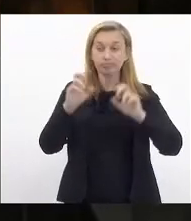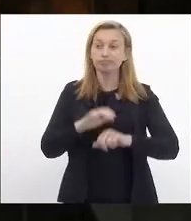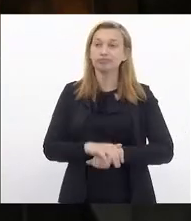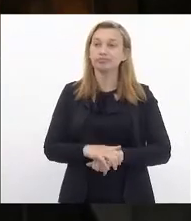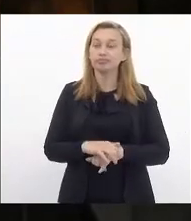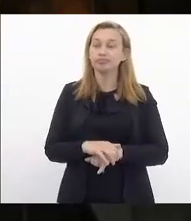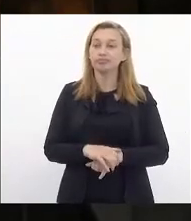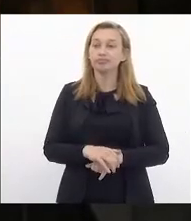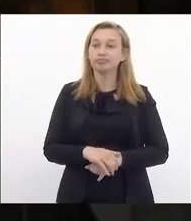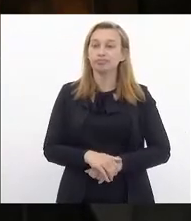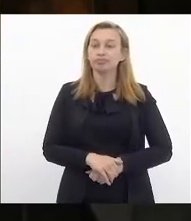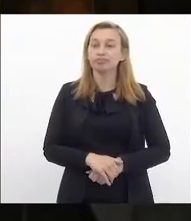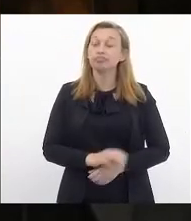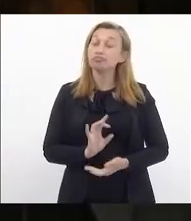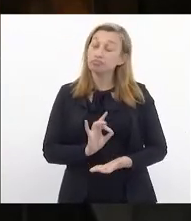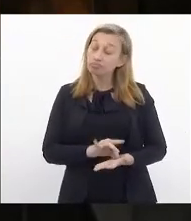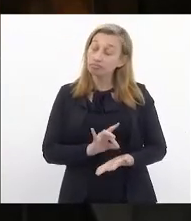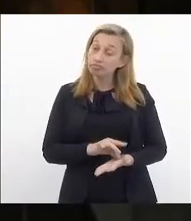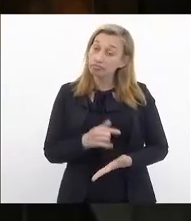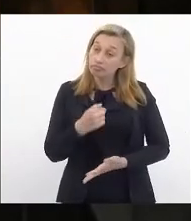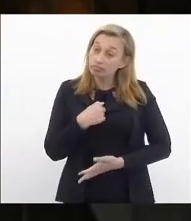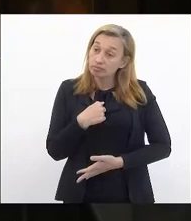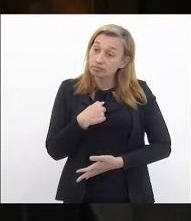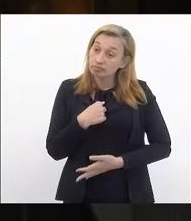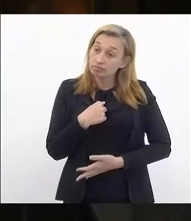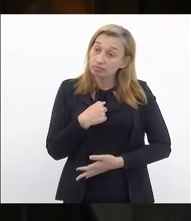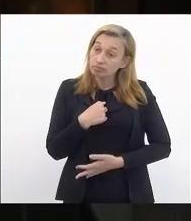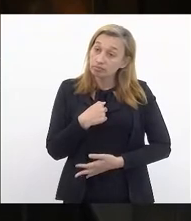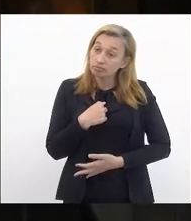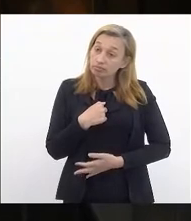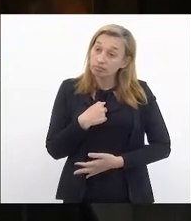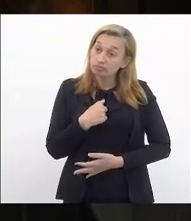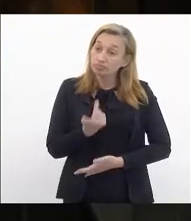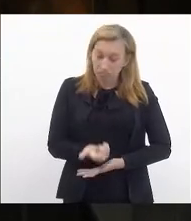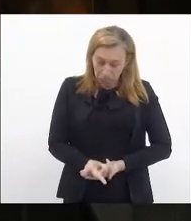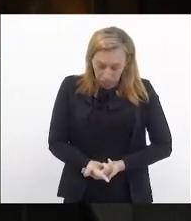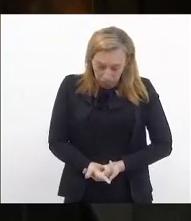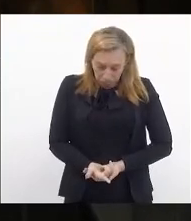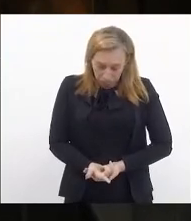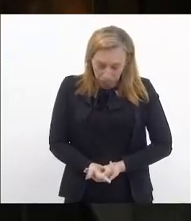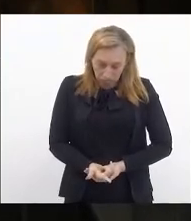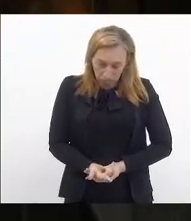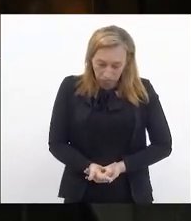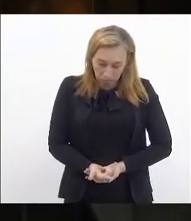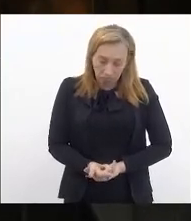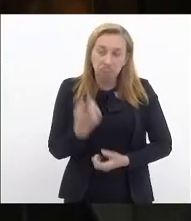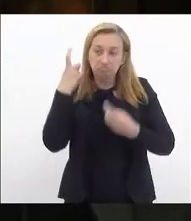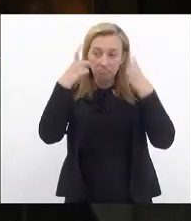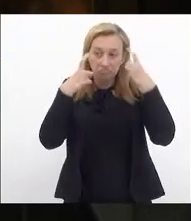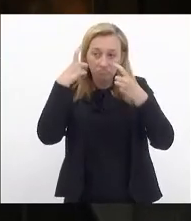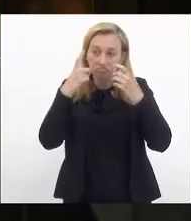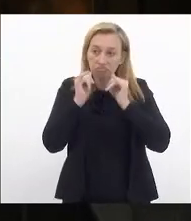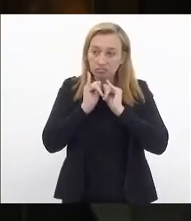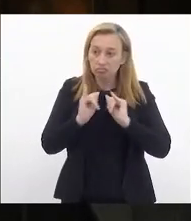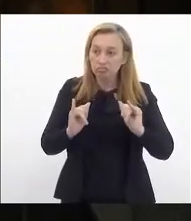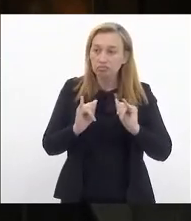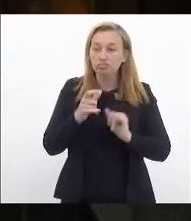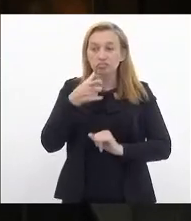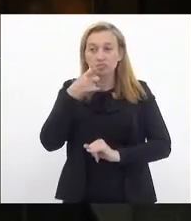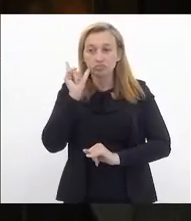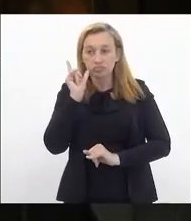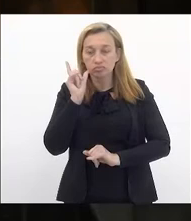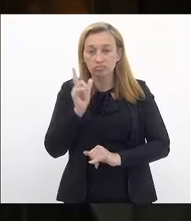eu realmente fiquei bastante perturbado com essa notícia de ontem